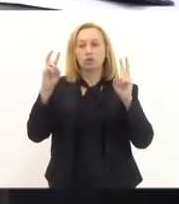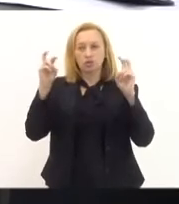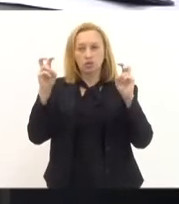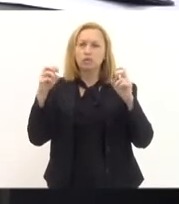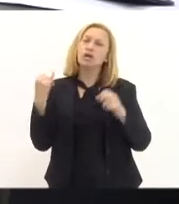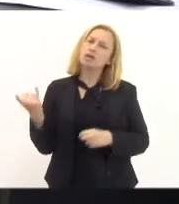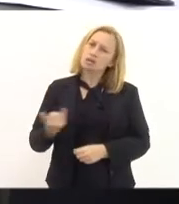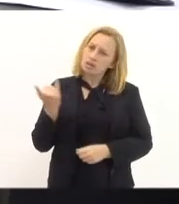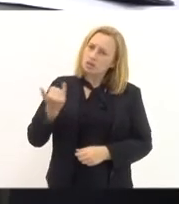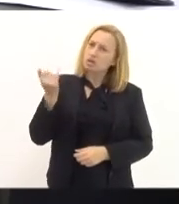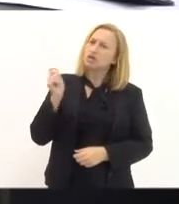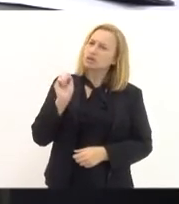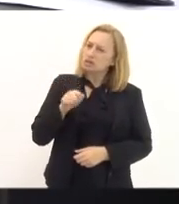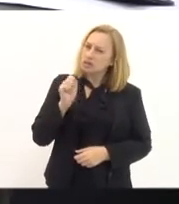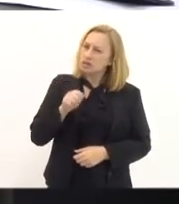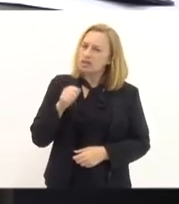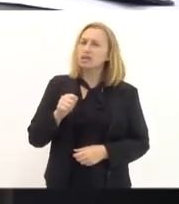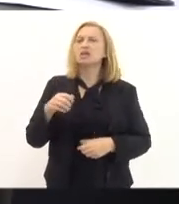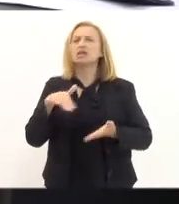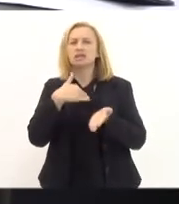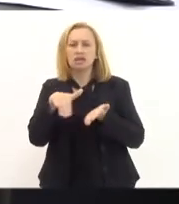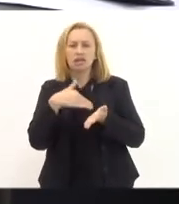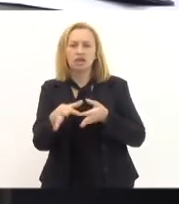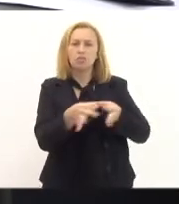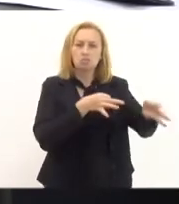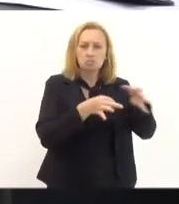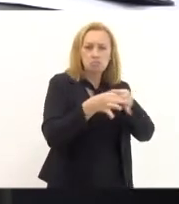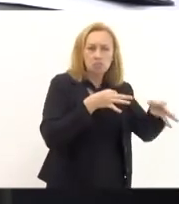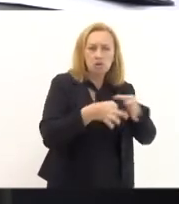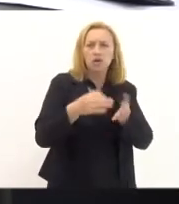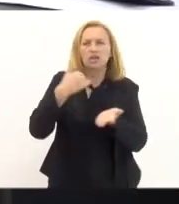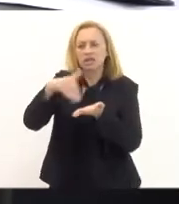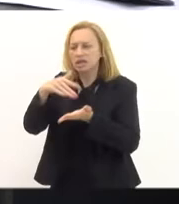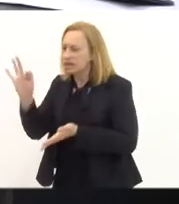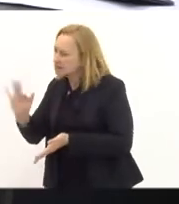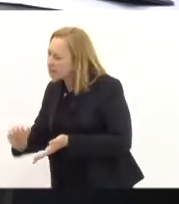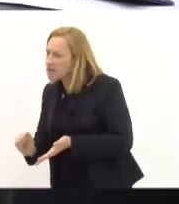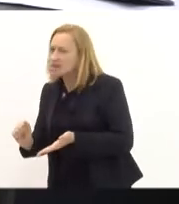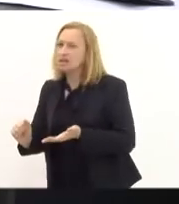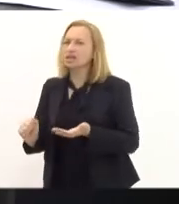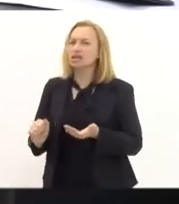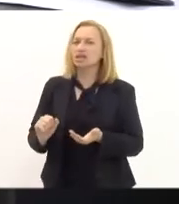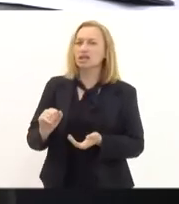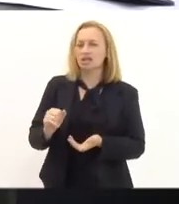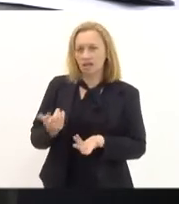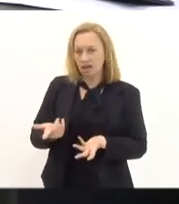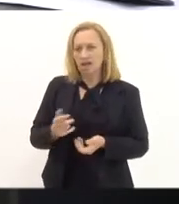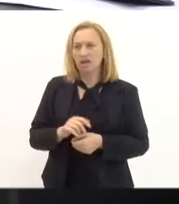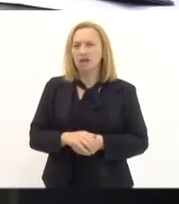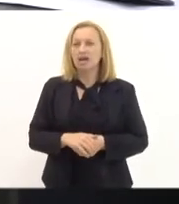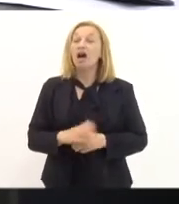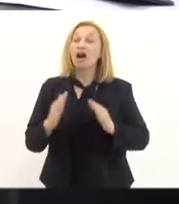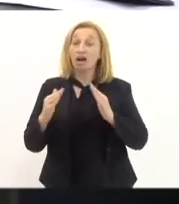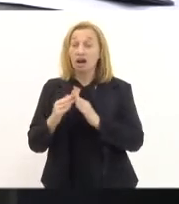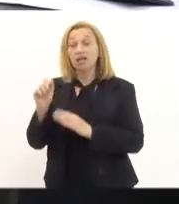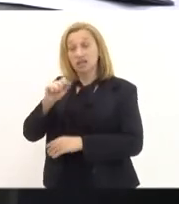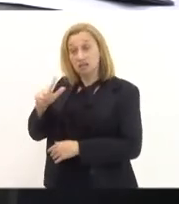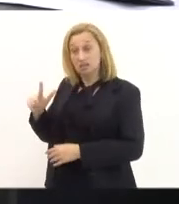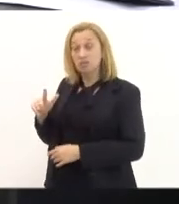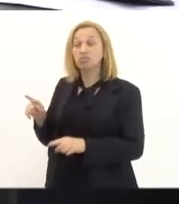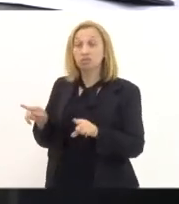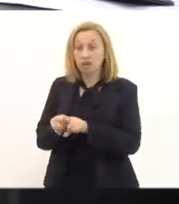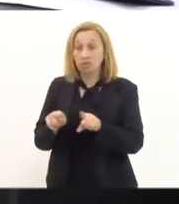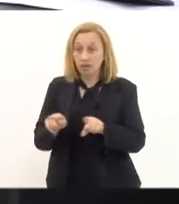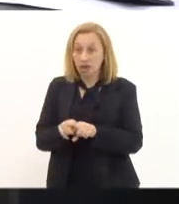seria necessário sim a secretaria de planejamento a secretaria de fazenda que sa A Casa Civil